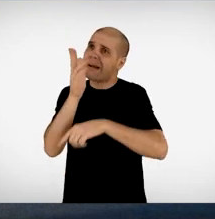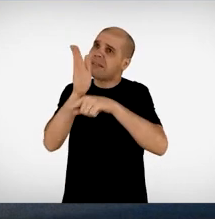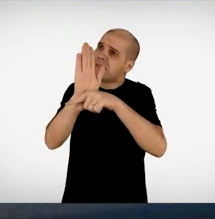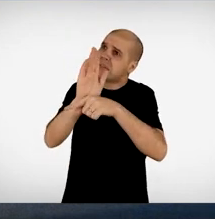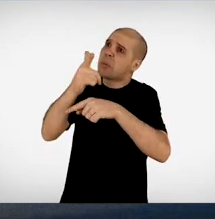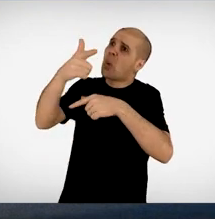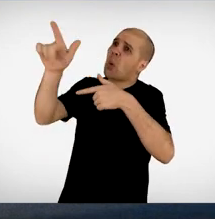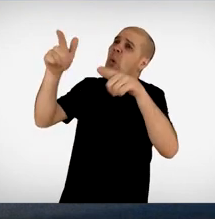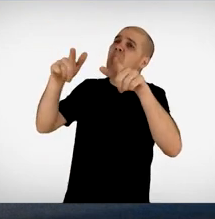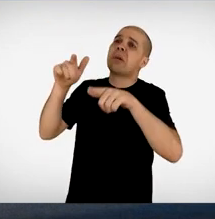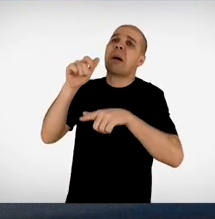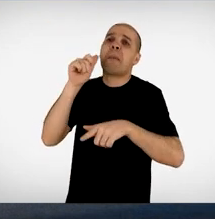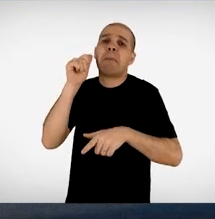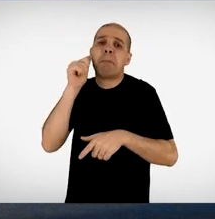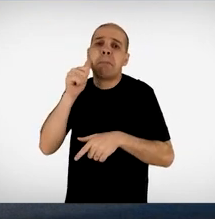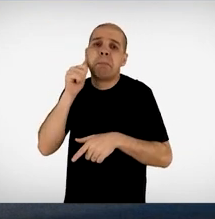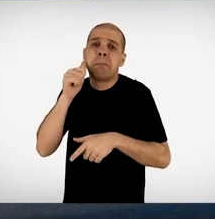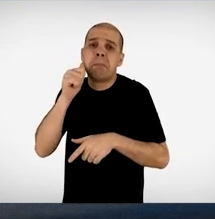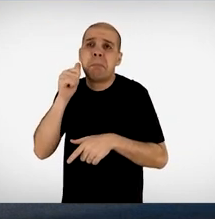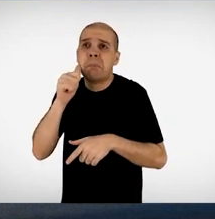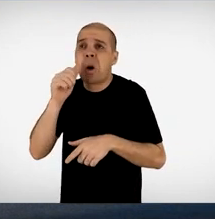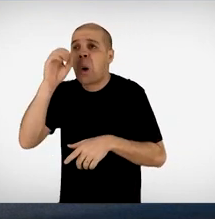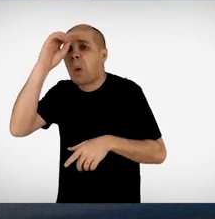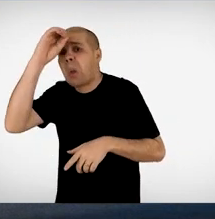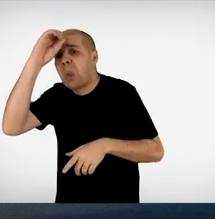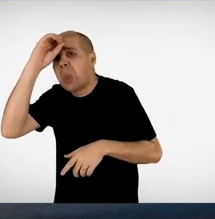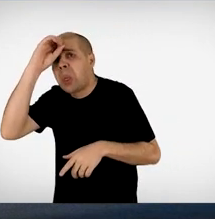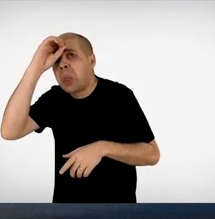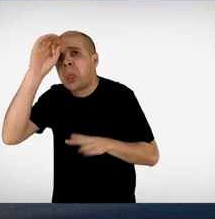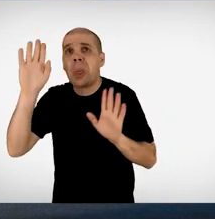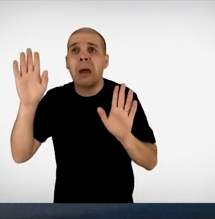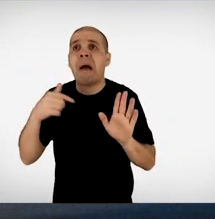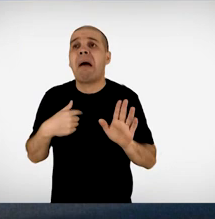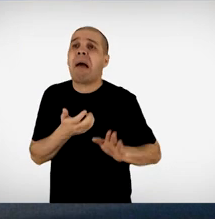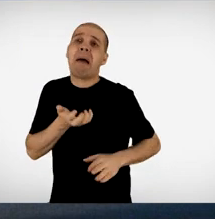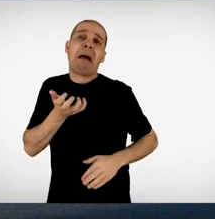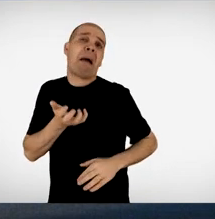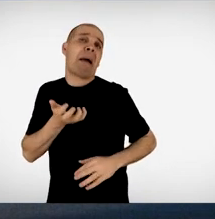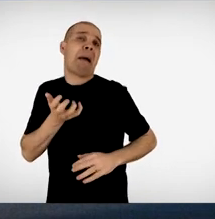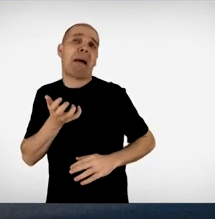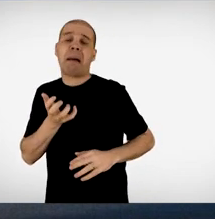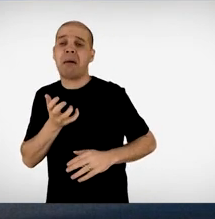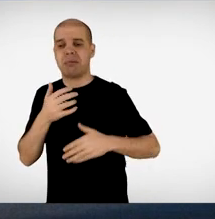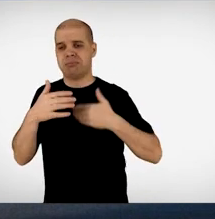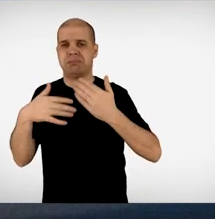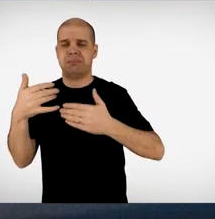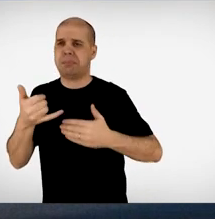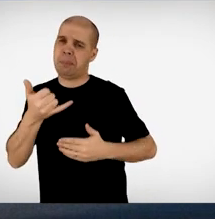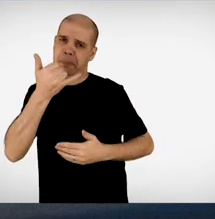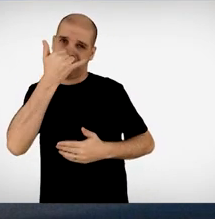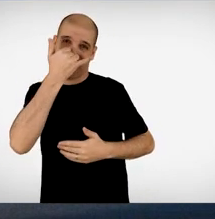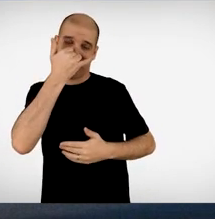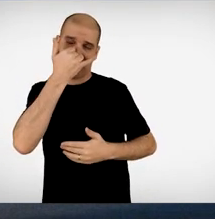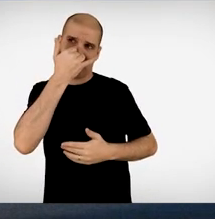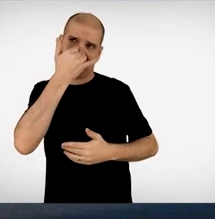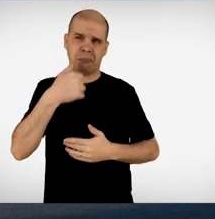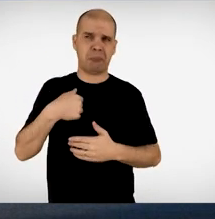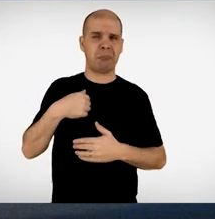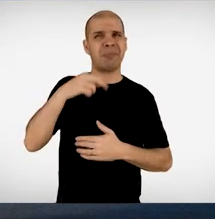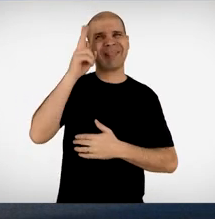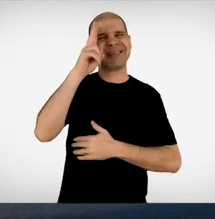só aquilo que elas não podem ter. Numa linguagem psicanalítica, histéricas, desconectadas do próprio